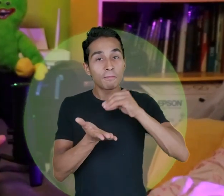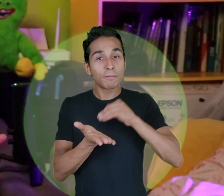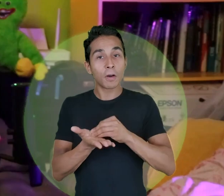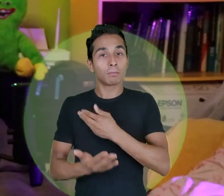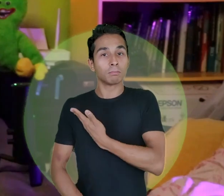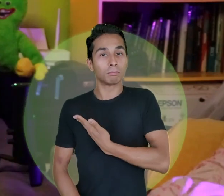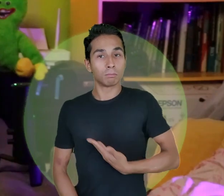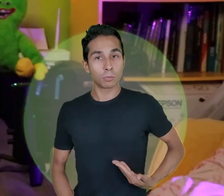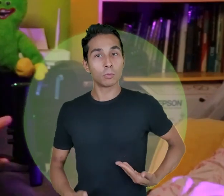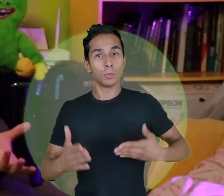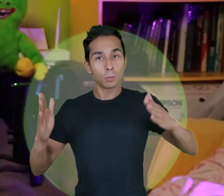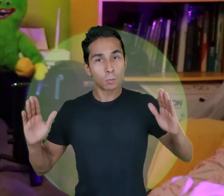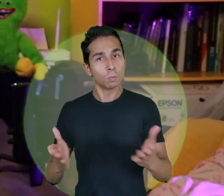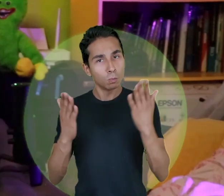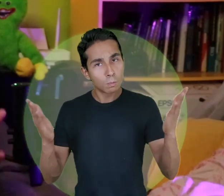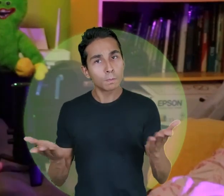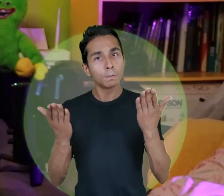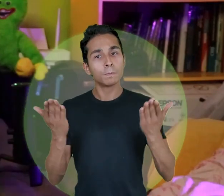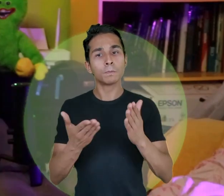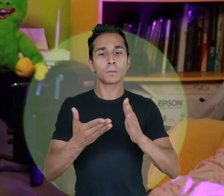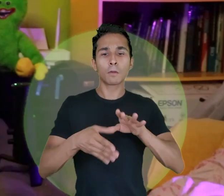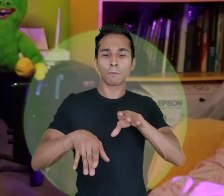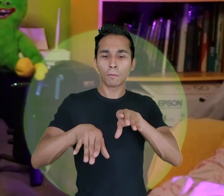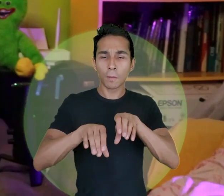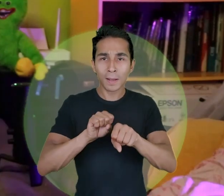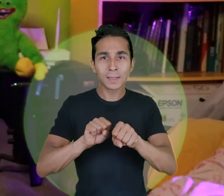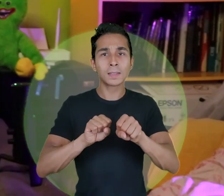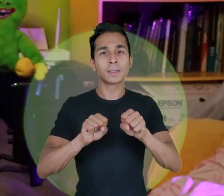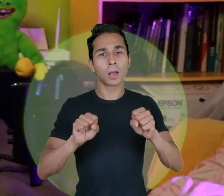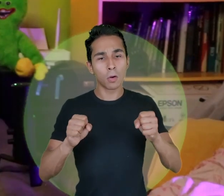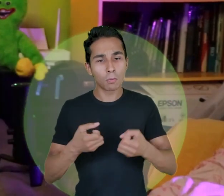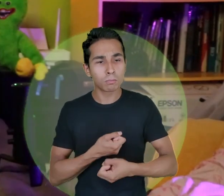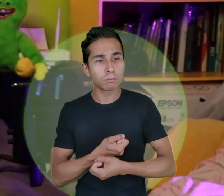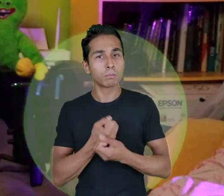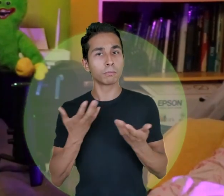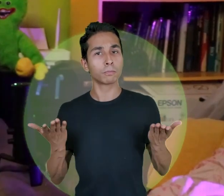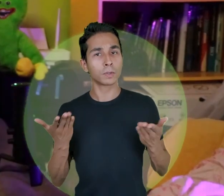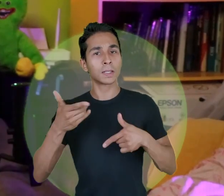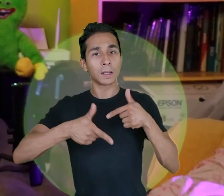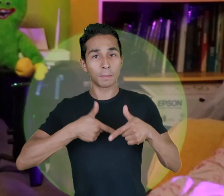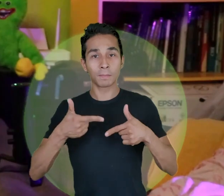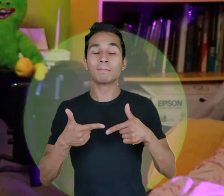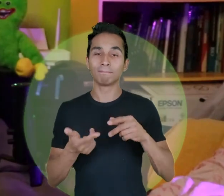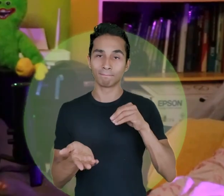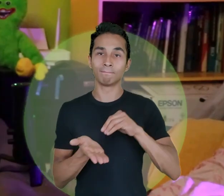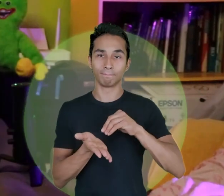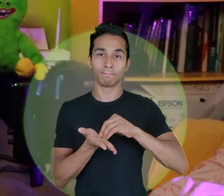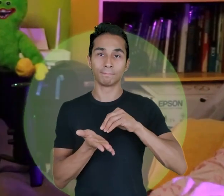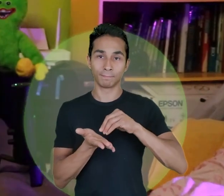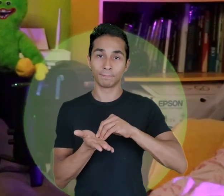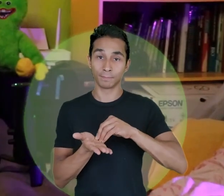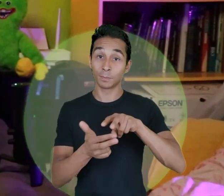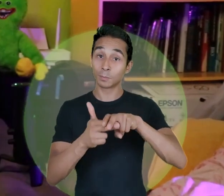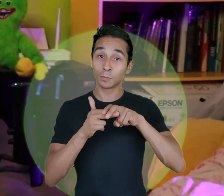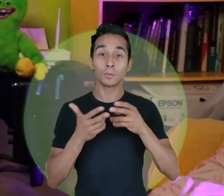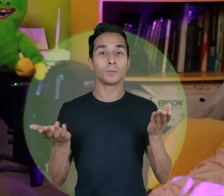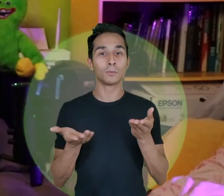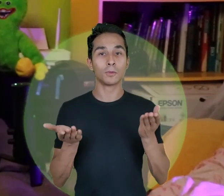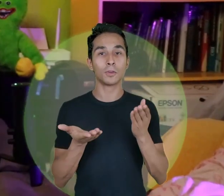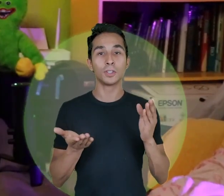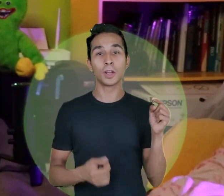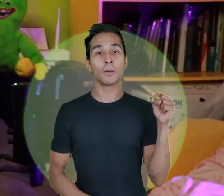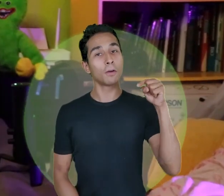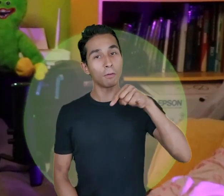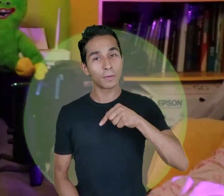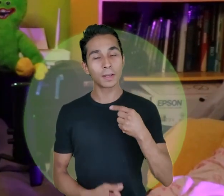de se ajudar a fazer uma formação e uma formalização desse trabalho. Então a gente tá aqui para discutir um pouquinho dessas coisas, né,